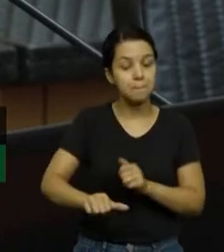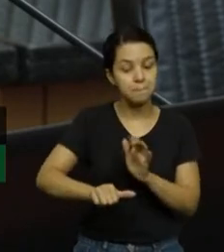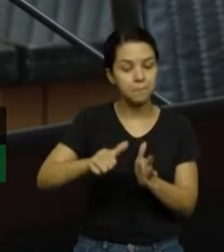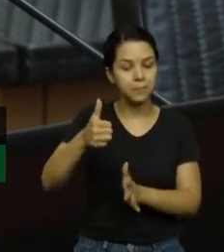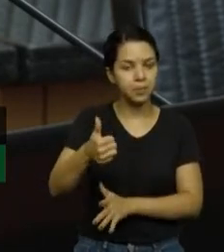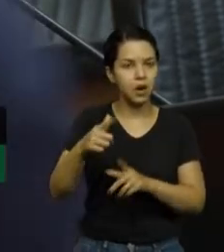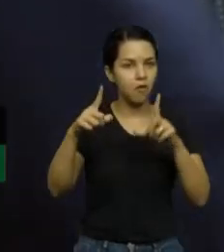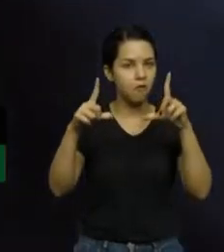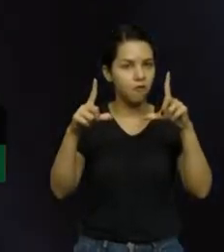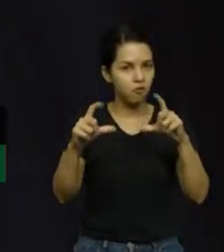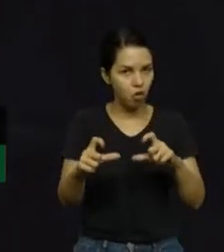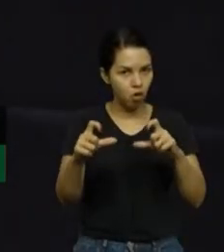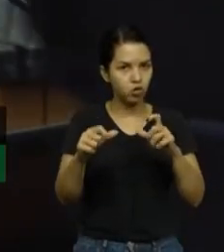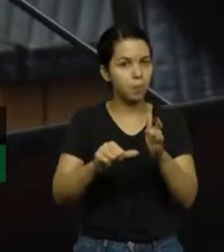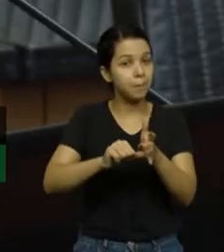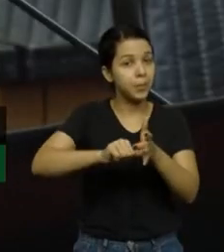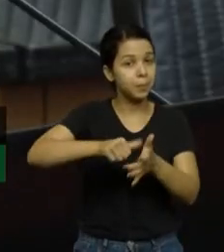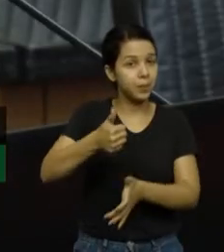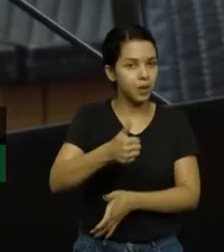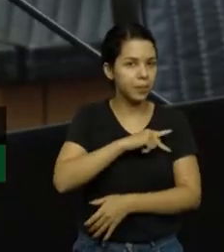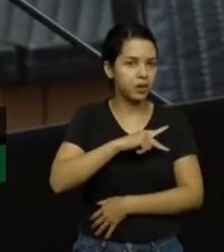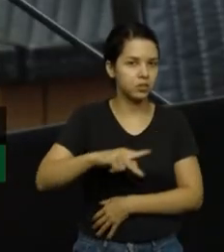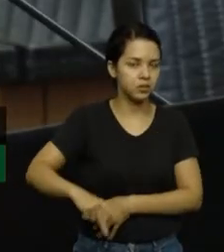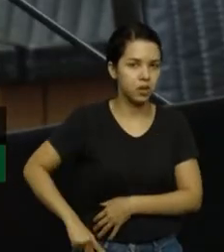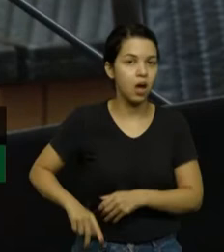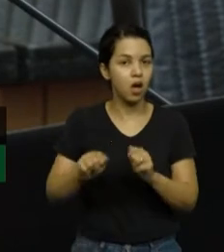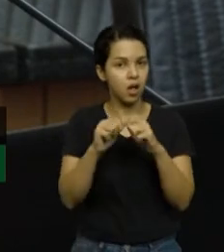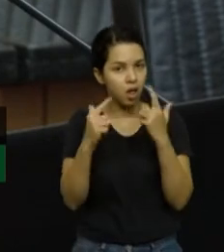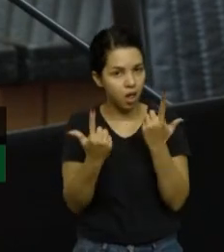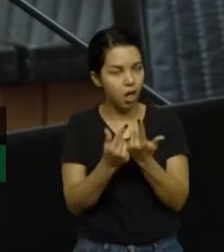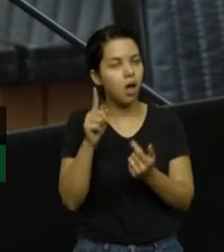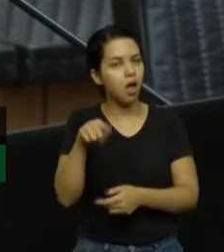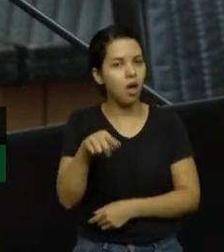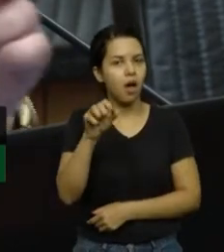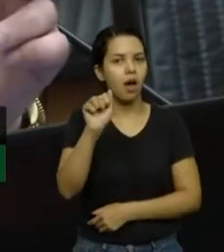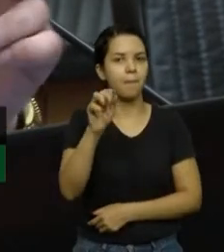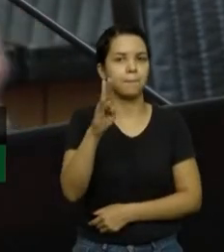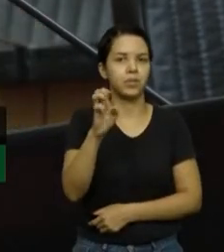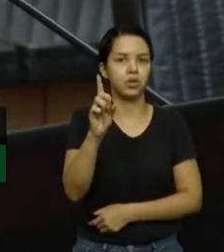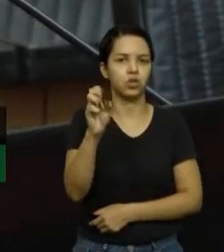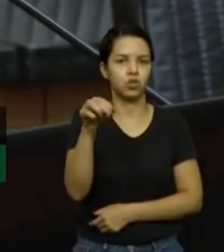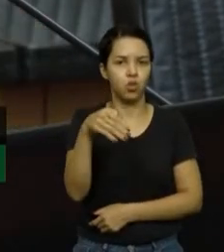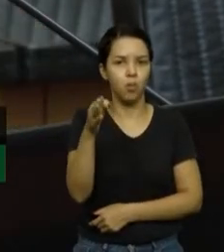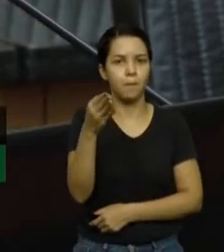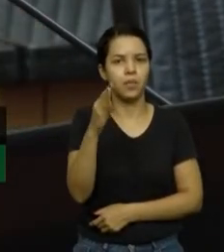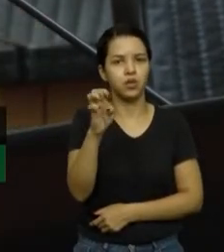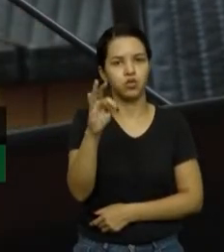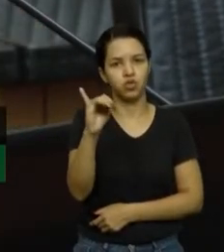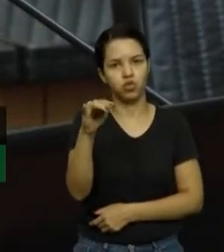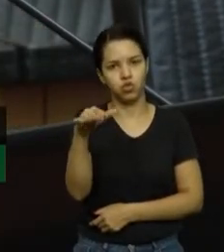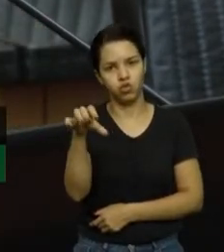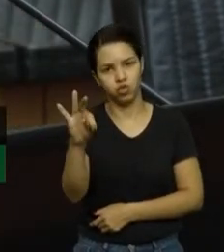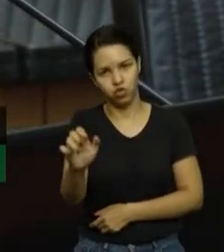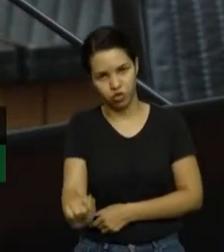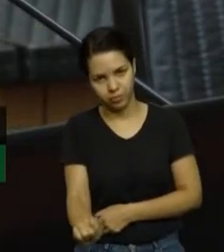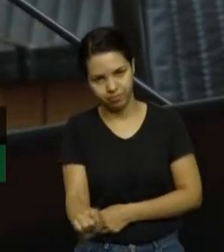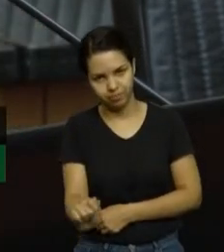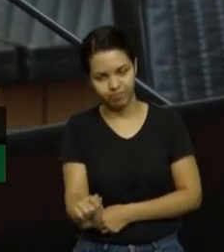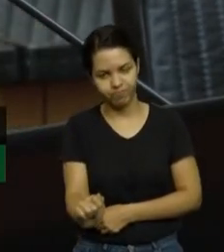primeiro presidente dessa casa foi Abedão Batista. Está lá a fotografia na